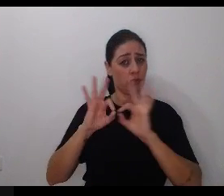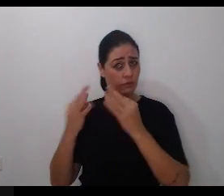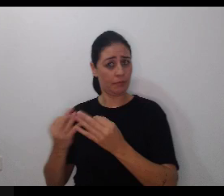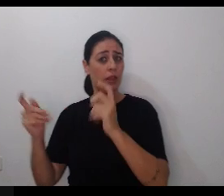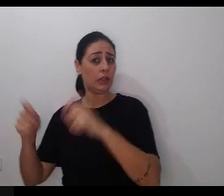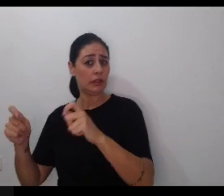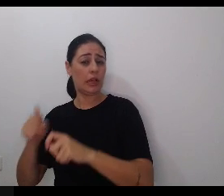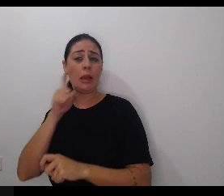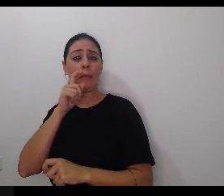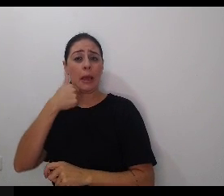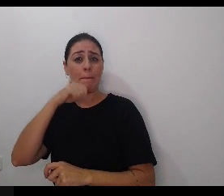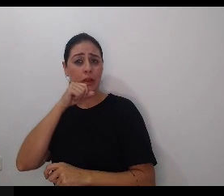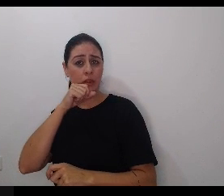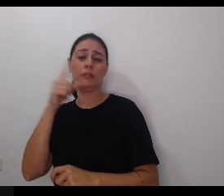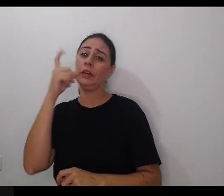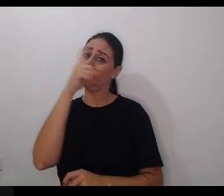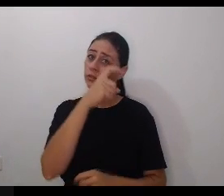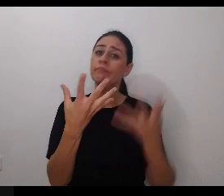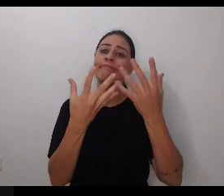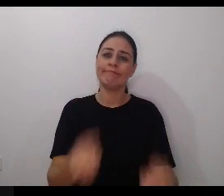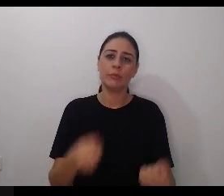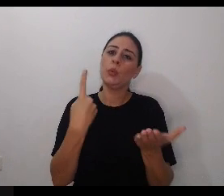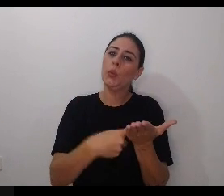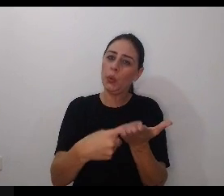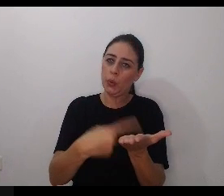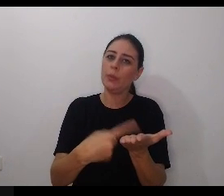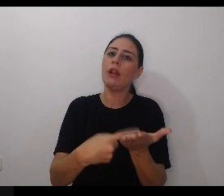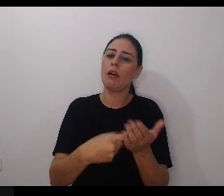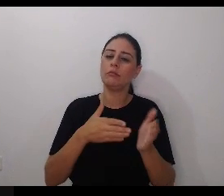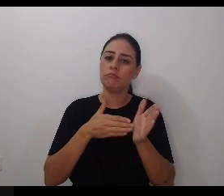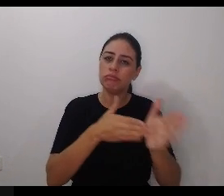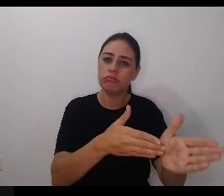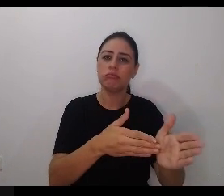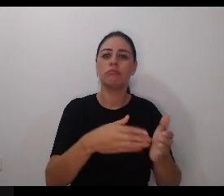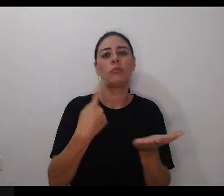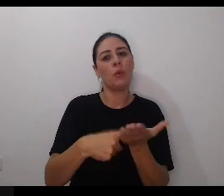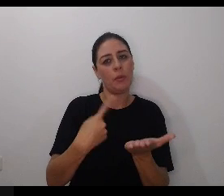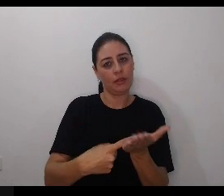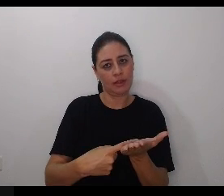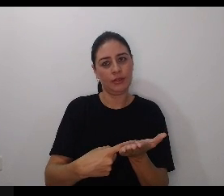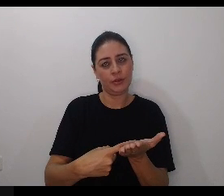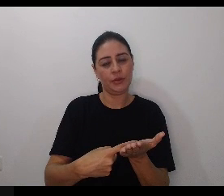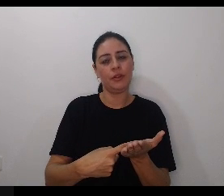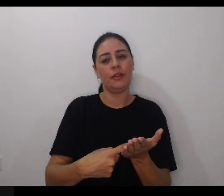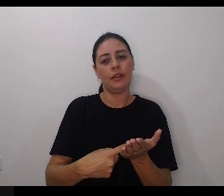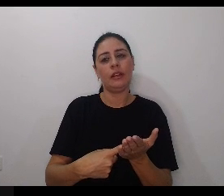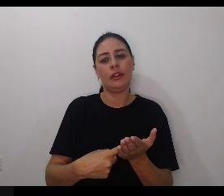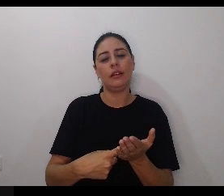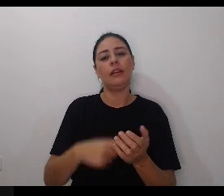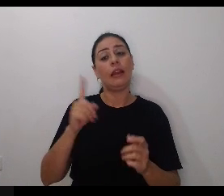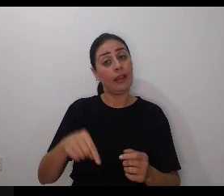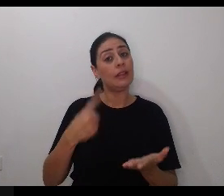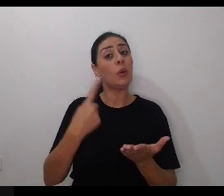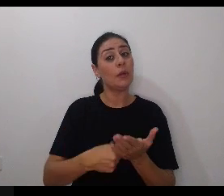tela. Essas incoerências também, tudo isso diminui a probabilidade da criança aceitar aquele combinado